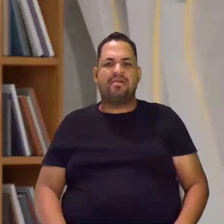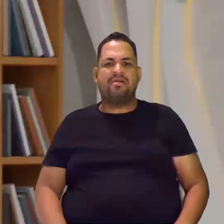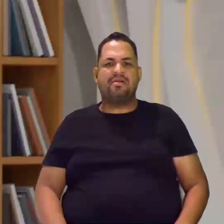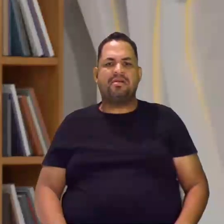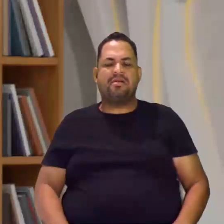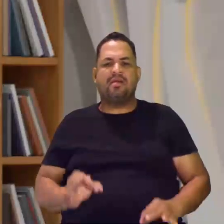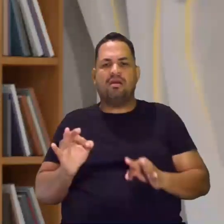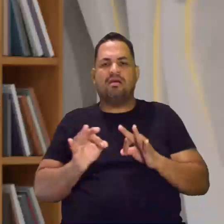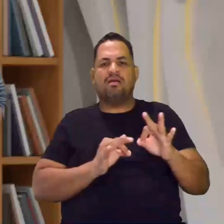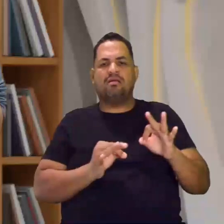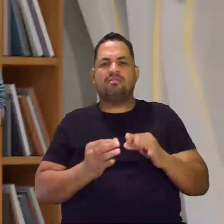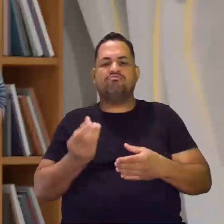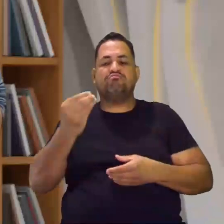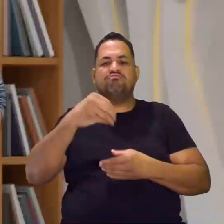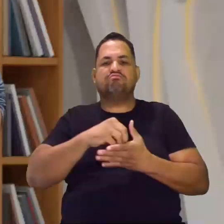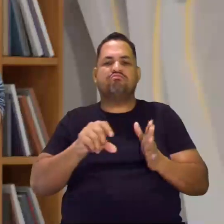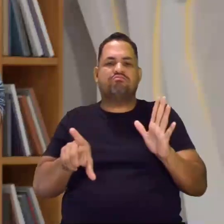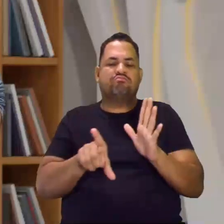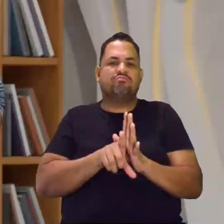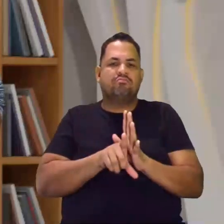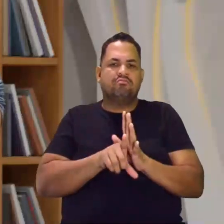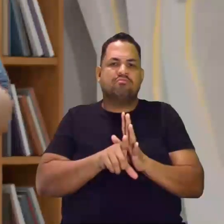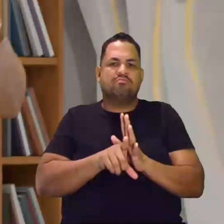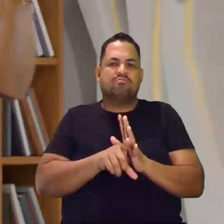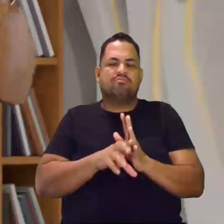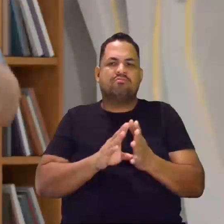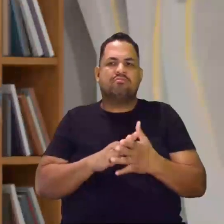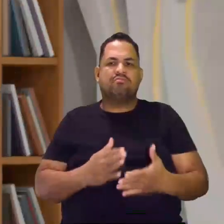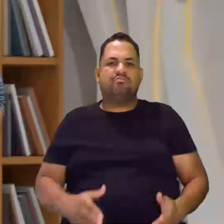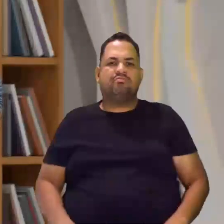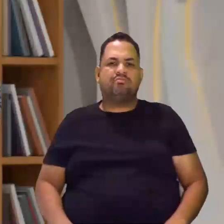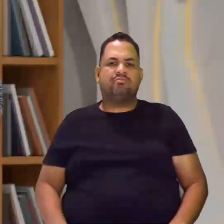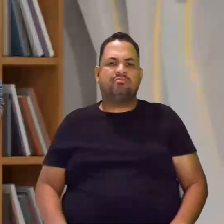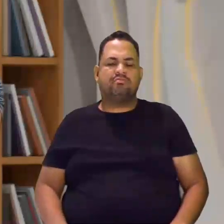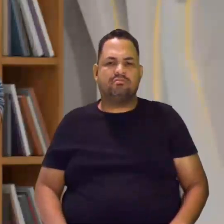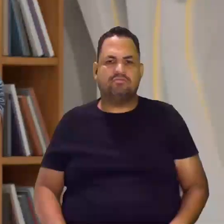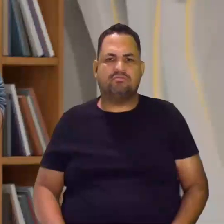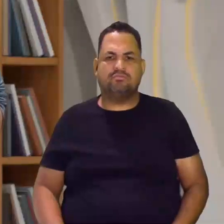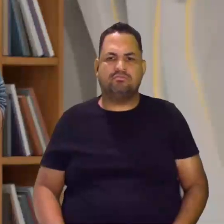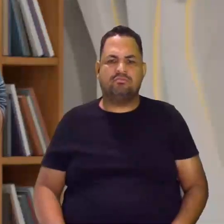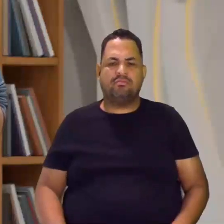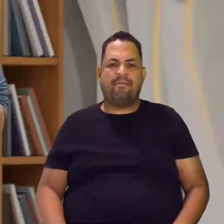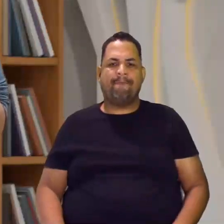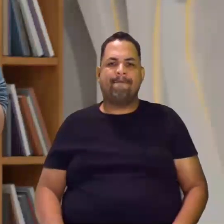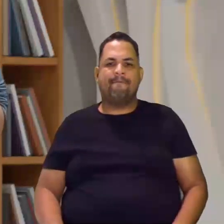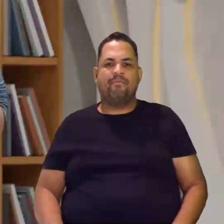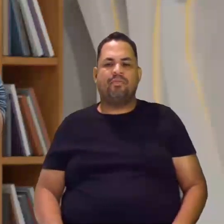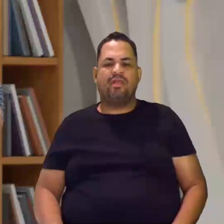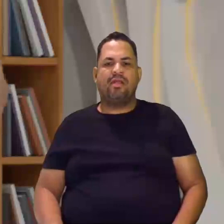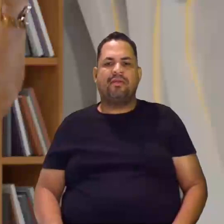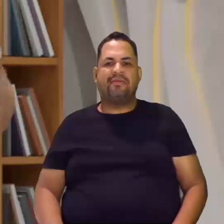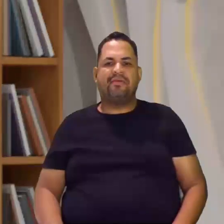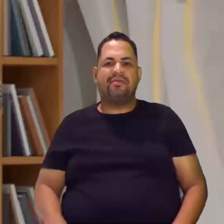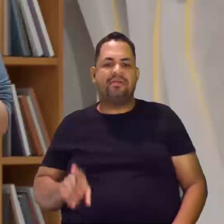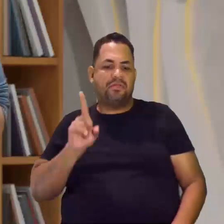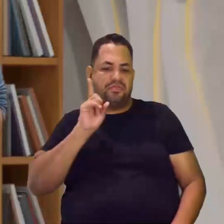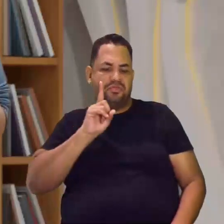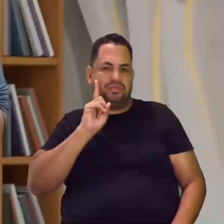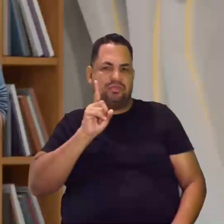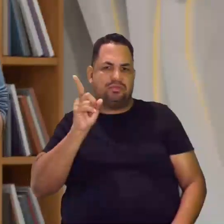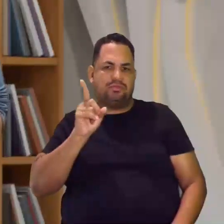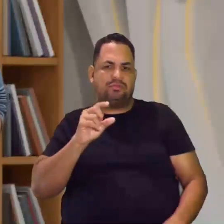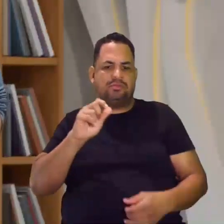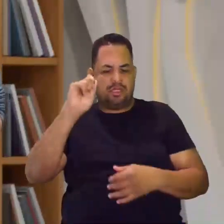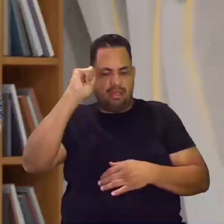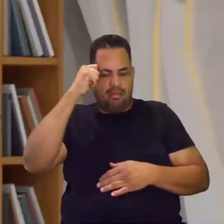a institucionalização do racismo aí. Isso, gente, não tem muito tempo não, né? Então, nos Estados Unidos,